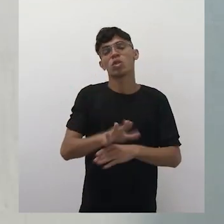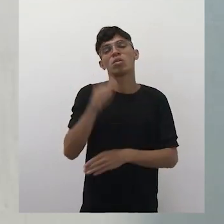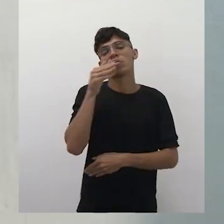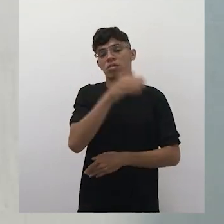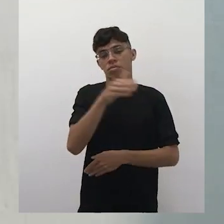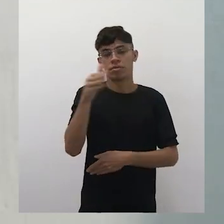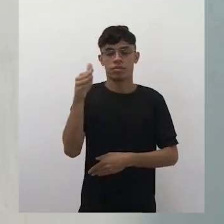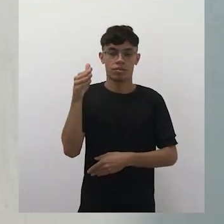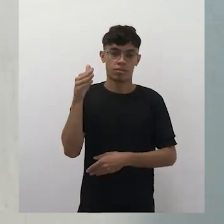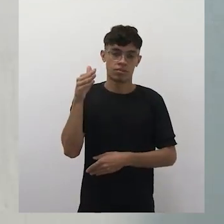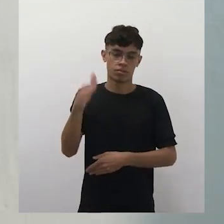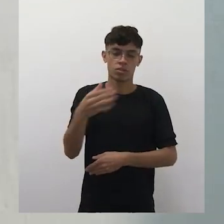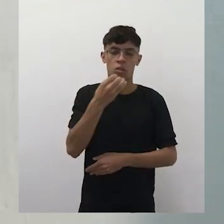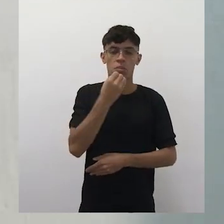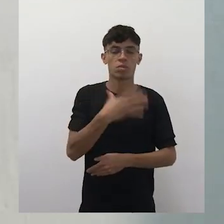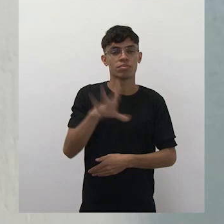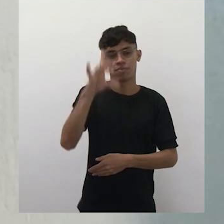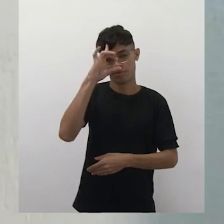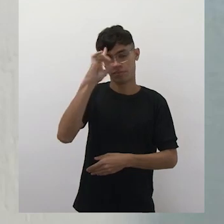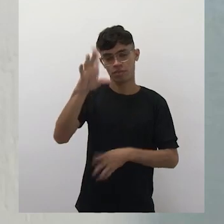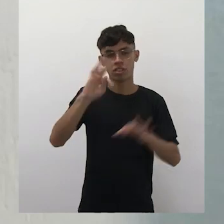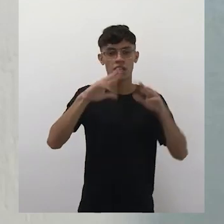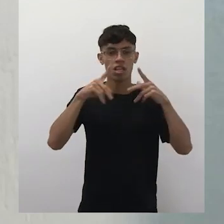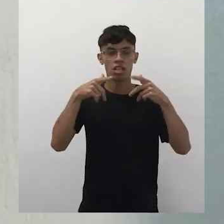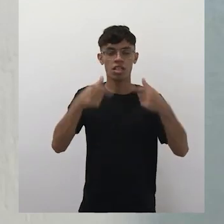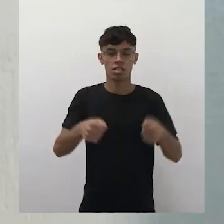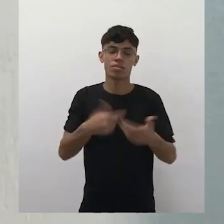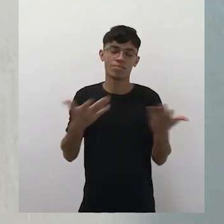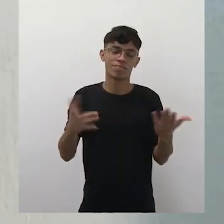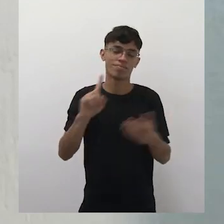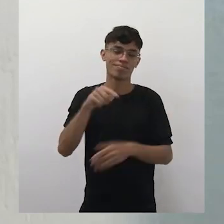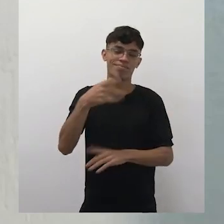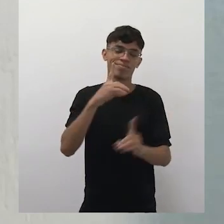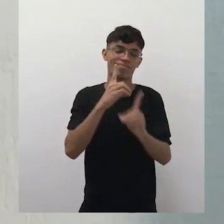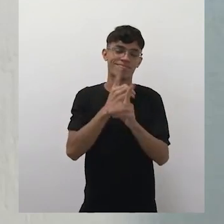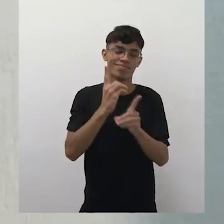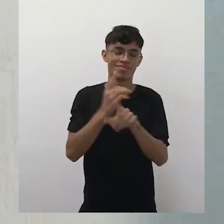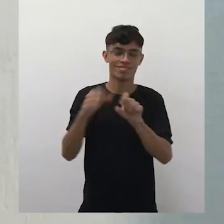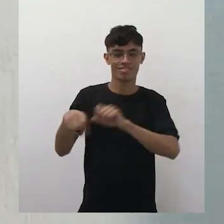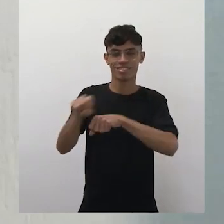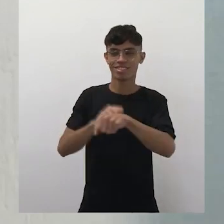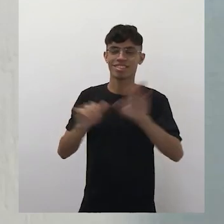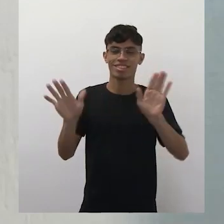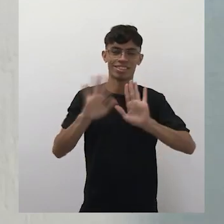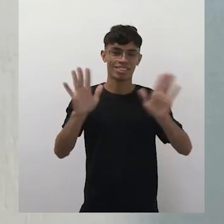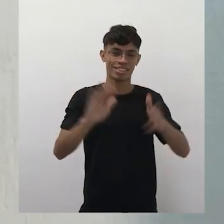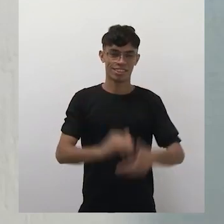hoje. Um ótimo dia a todos e até a próxima formação.